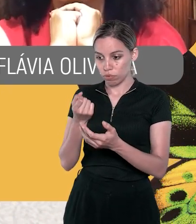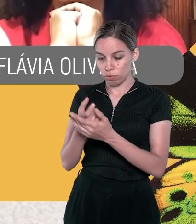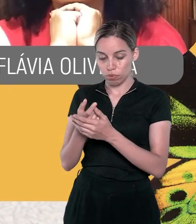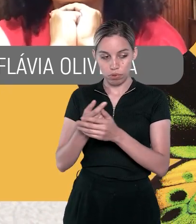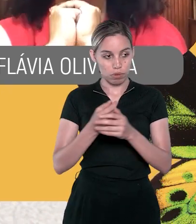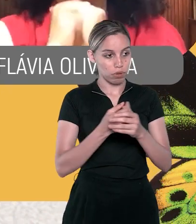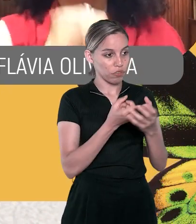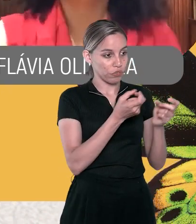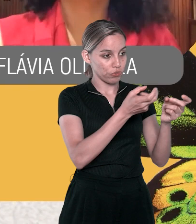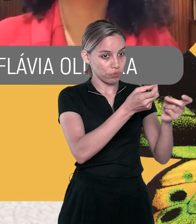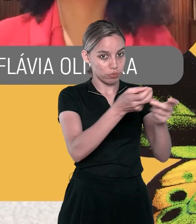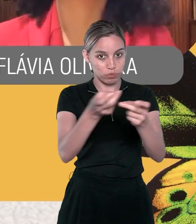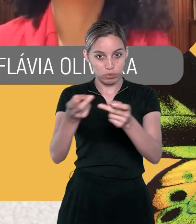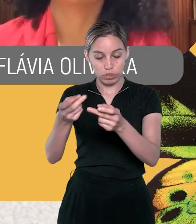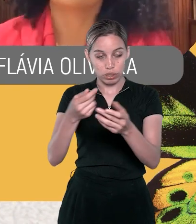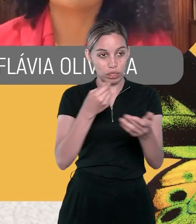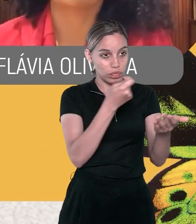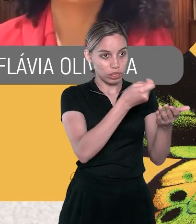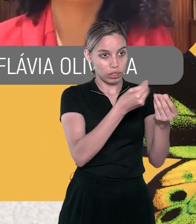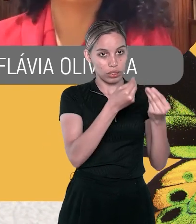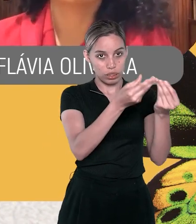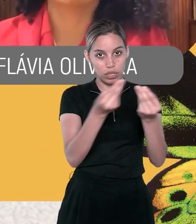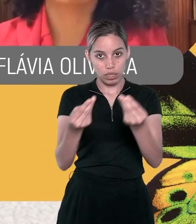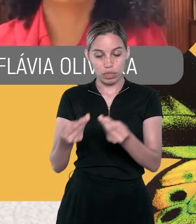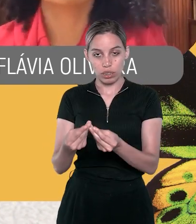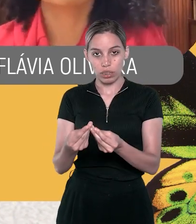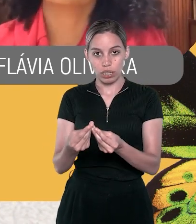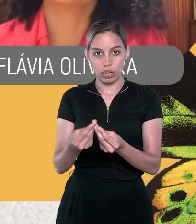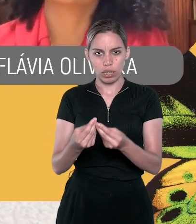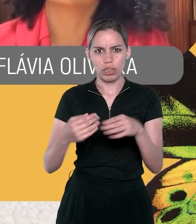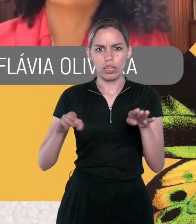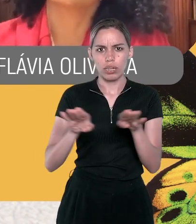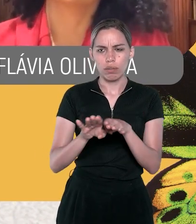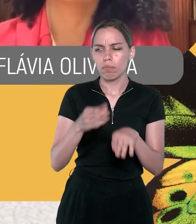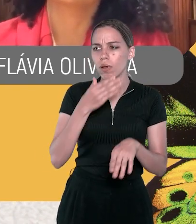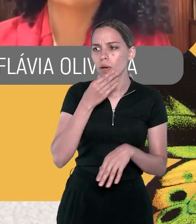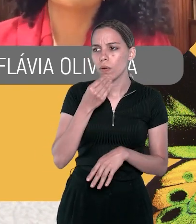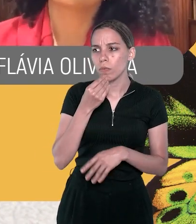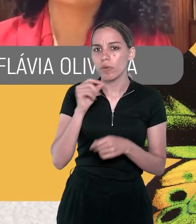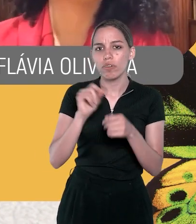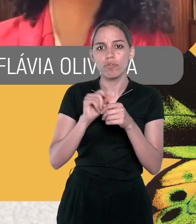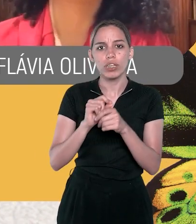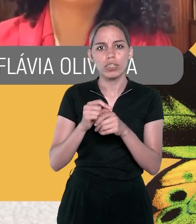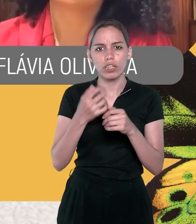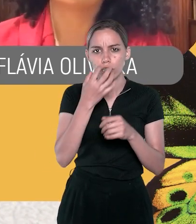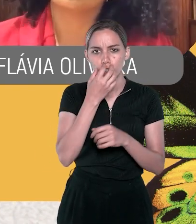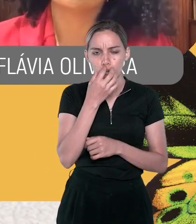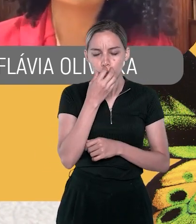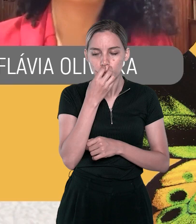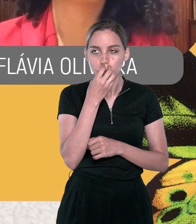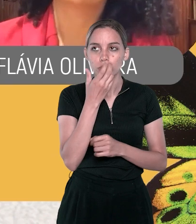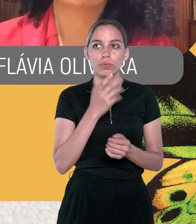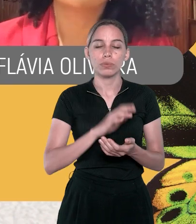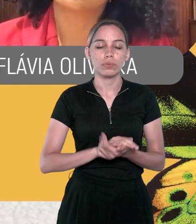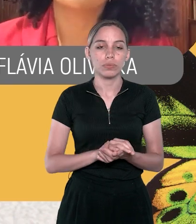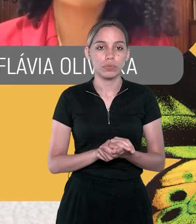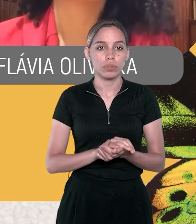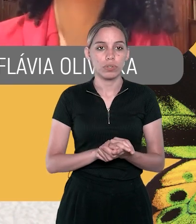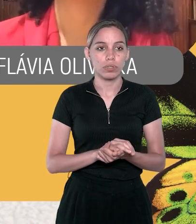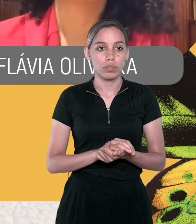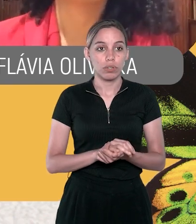Pereira, né? Todo mundo começou a fazer aqueles cachorros, aqueles bichos, tudo. Os carranqueiros, né?